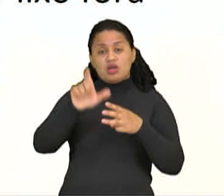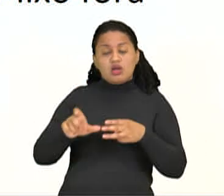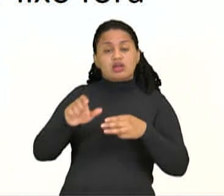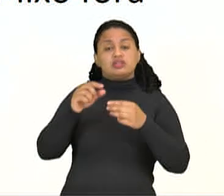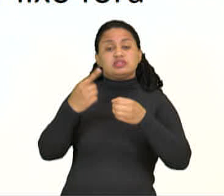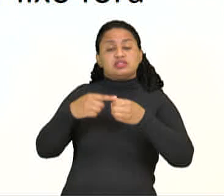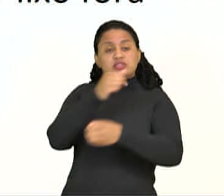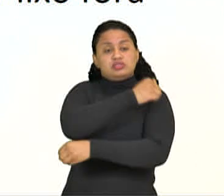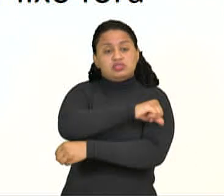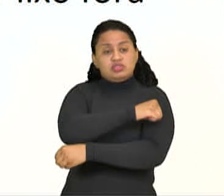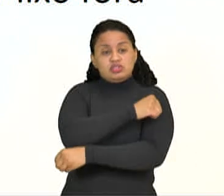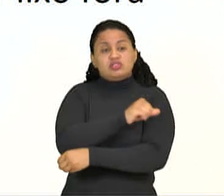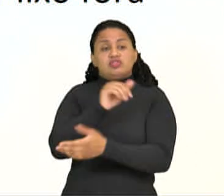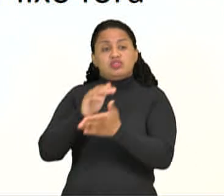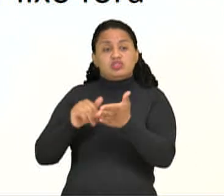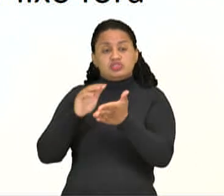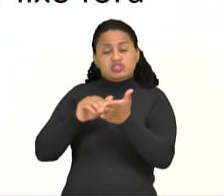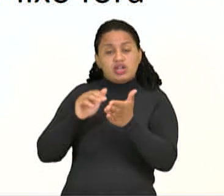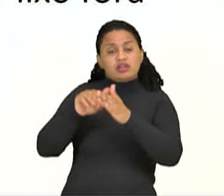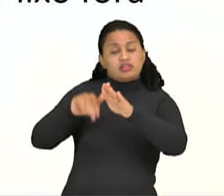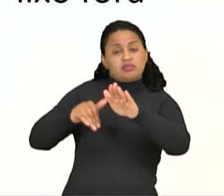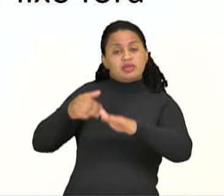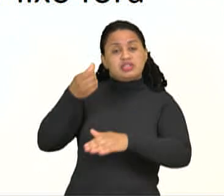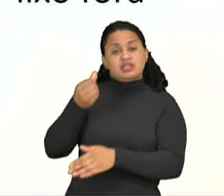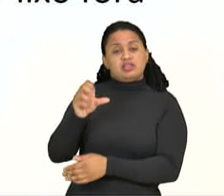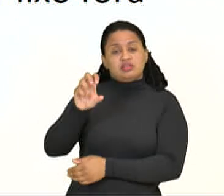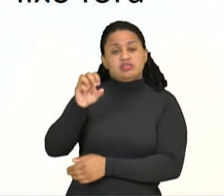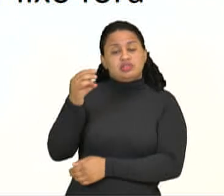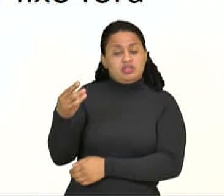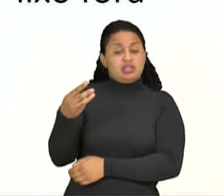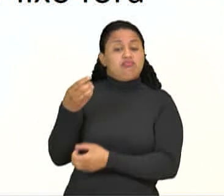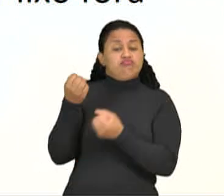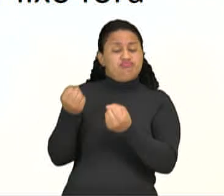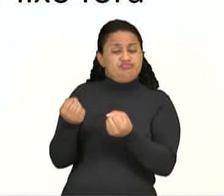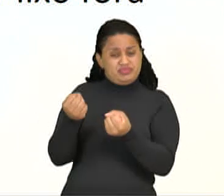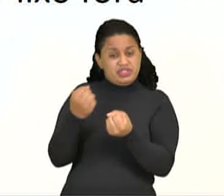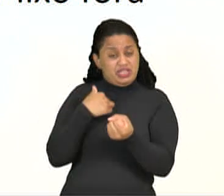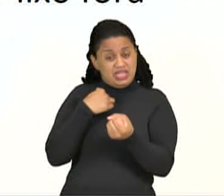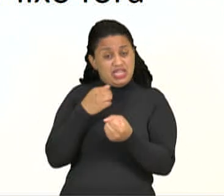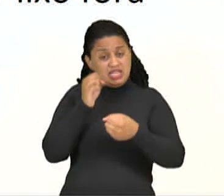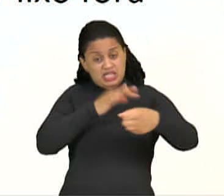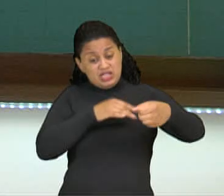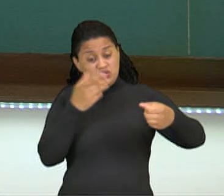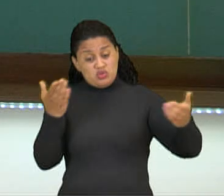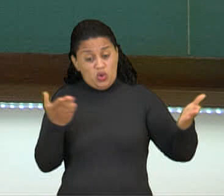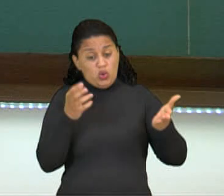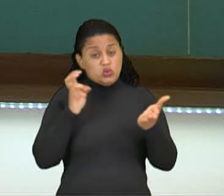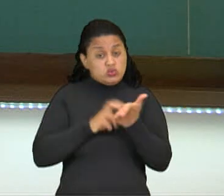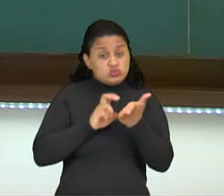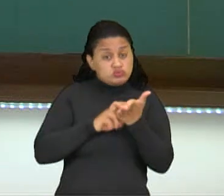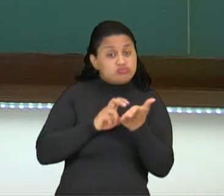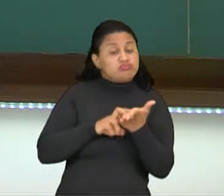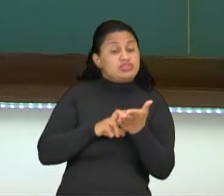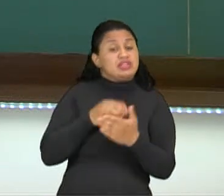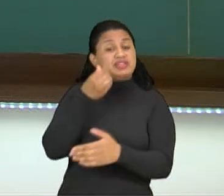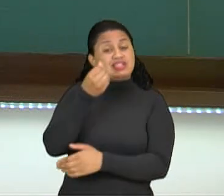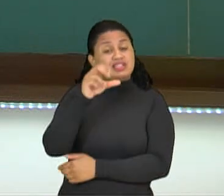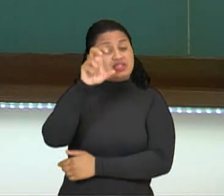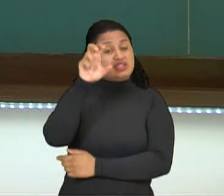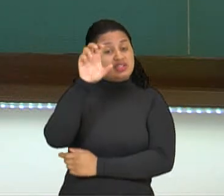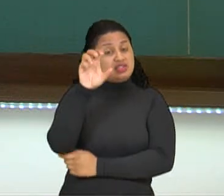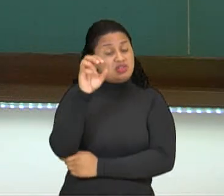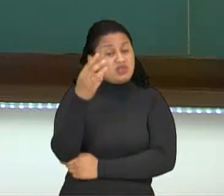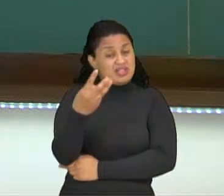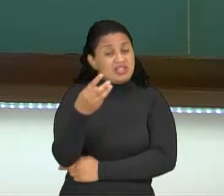das praias 653 toneladas de lixo essa manhã. Ou seja, 653